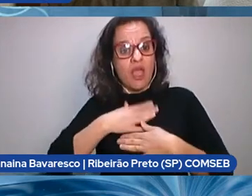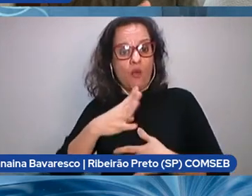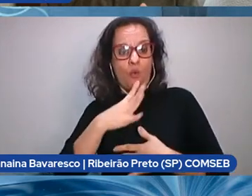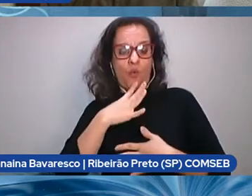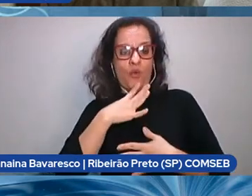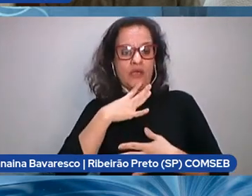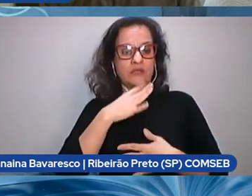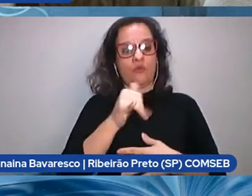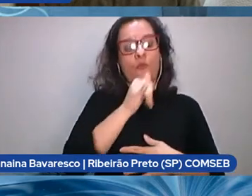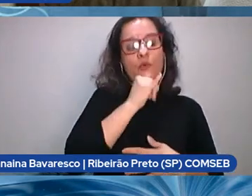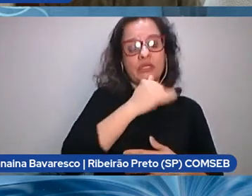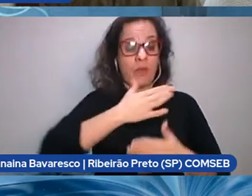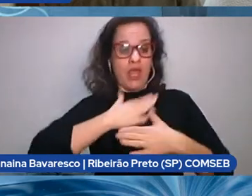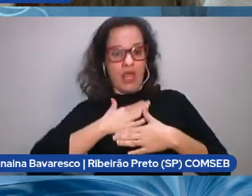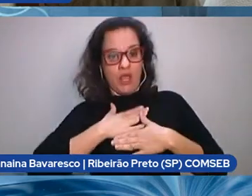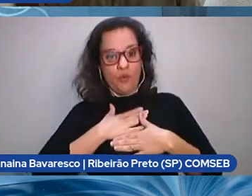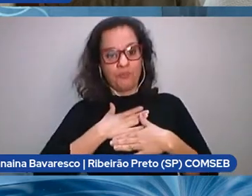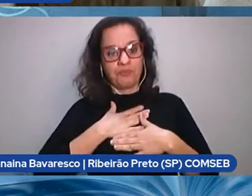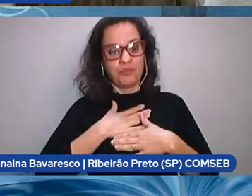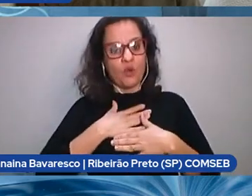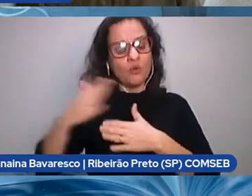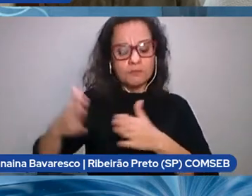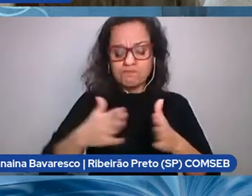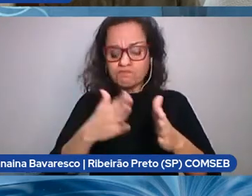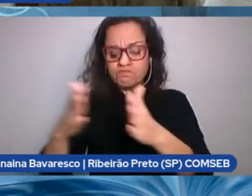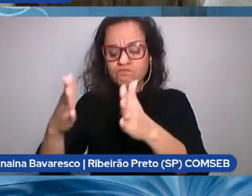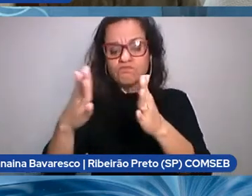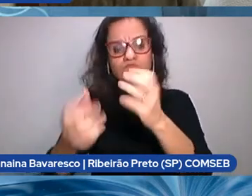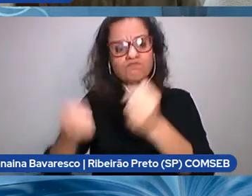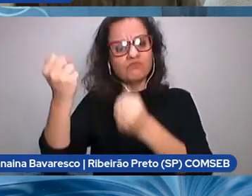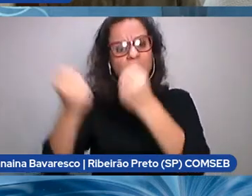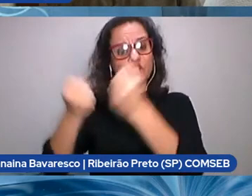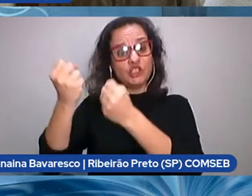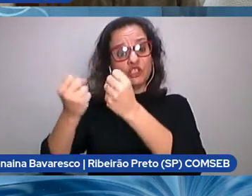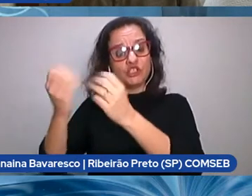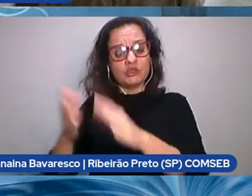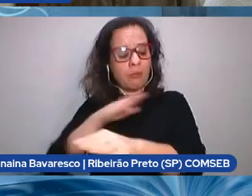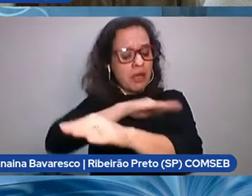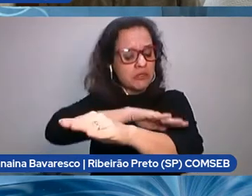por exemplo, eu quando estou na estrada, que eu passo sobre